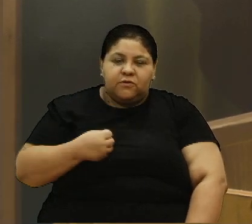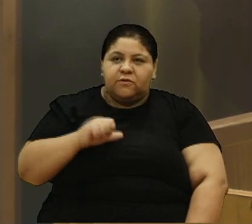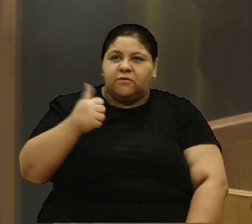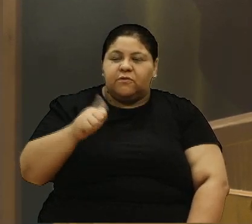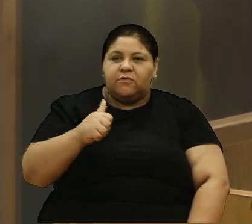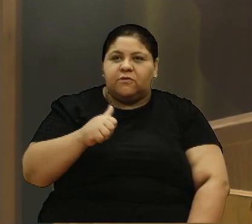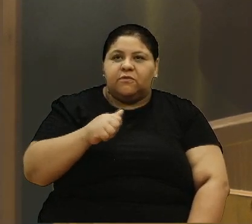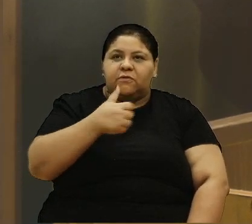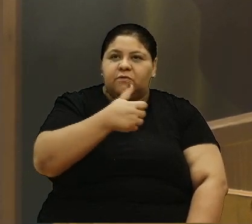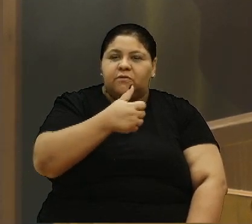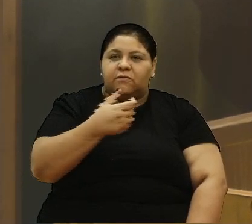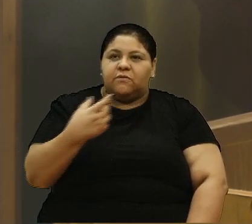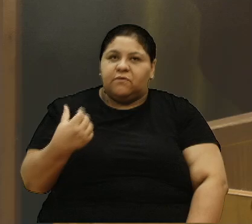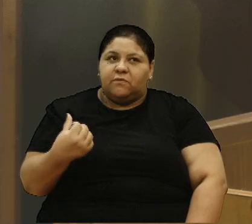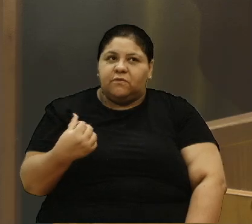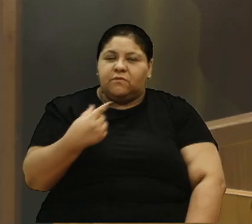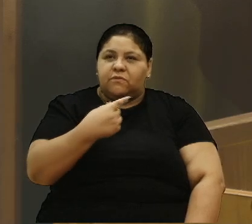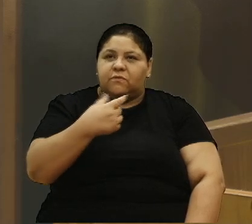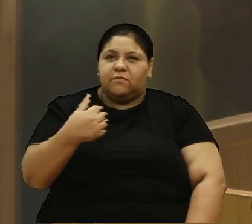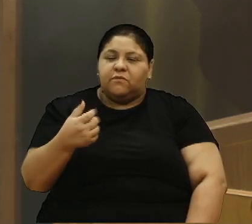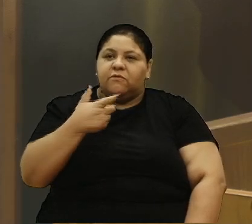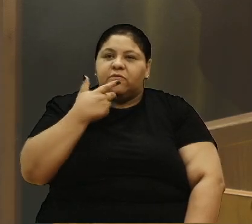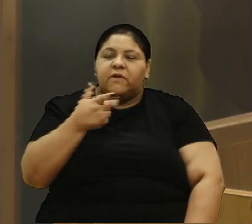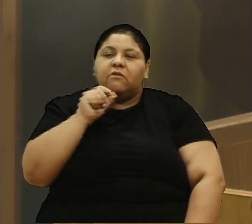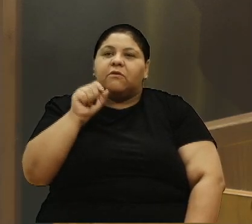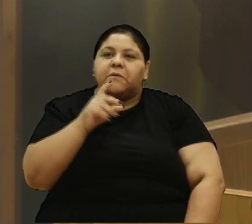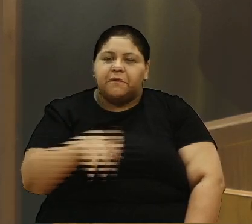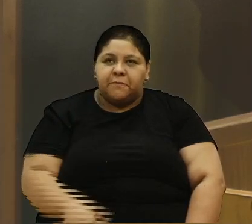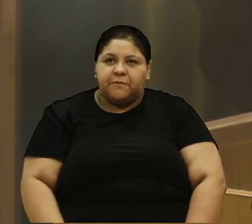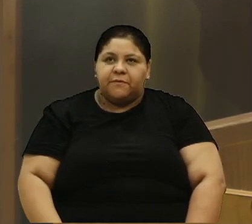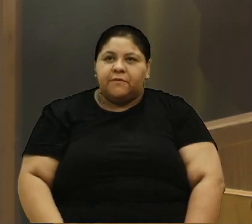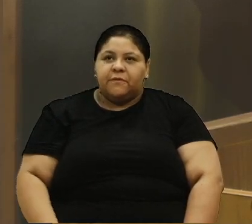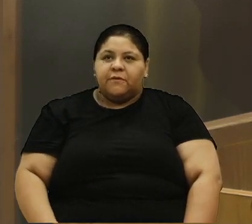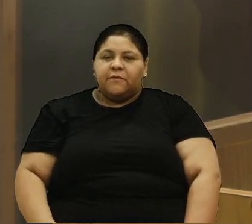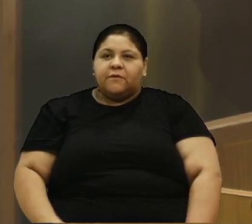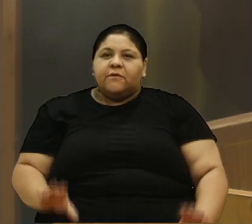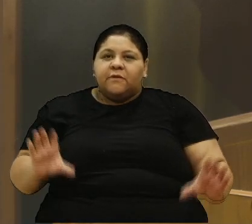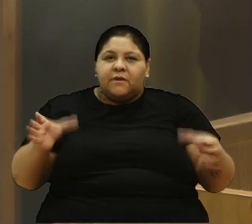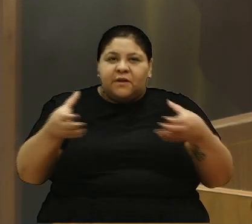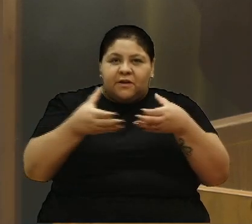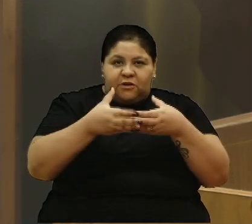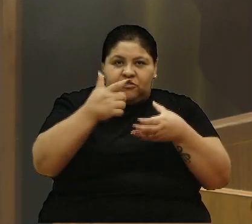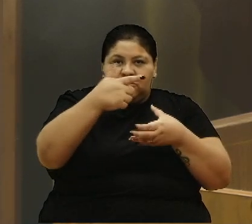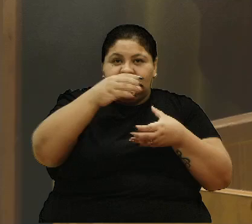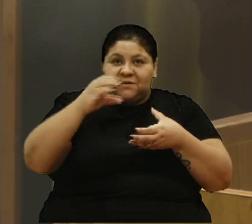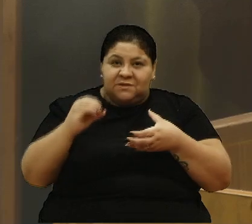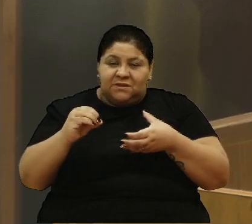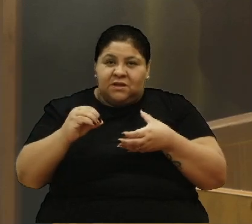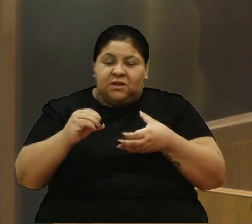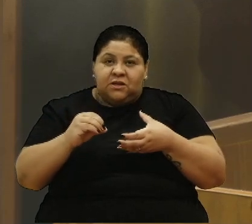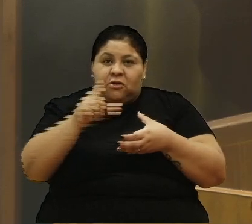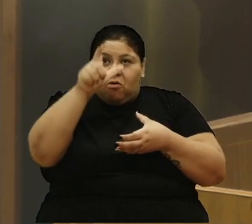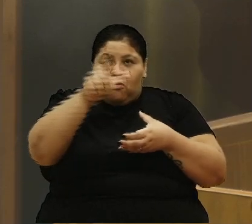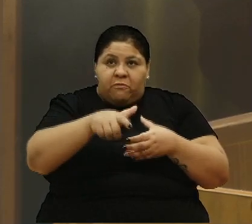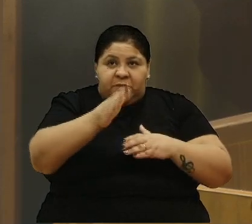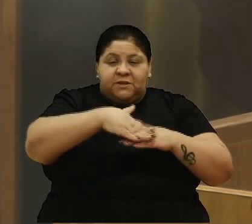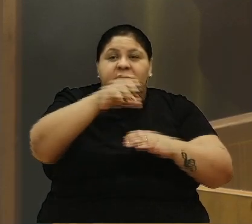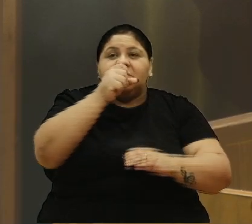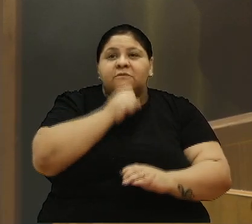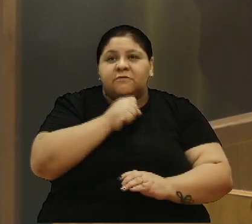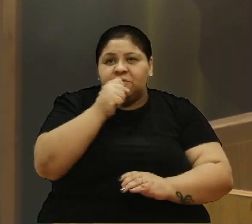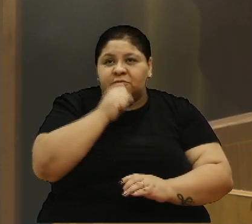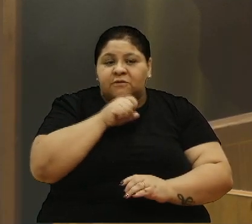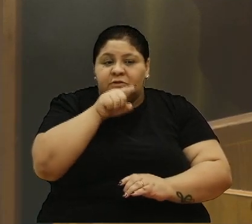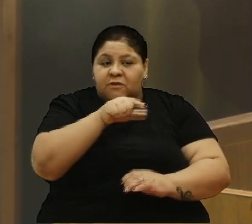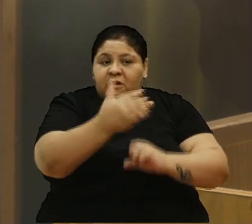16 e 17 diz assim: ajunte 70 homens dos anciões de Israel, eles